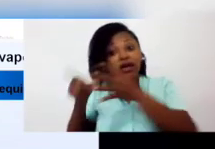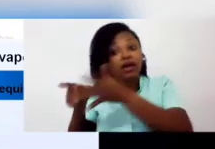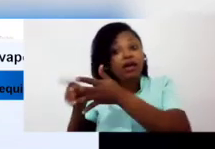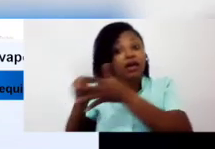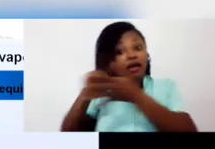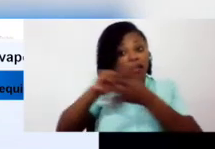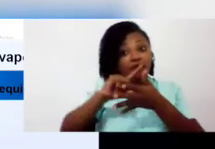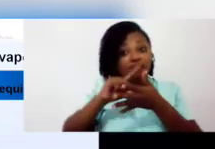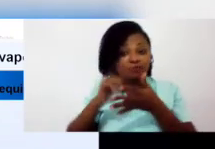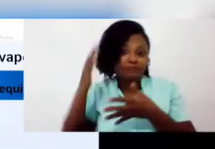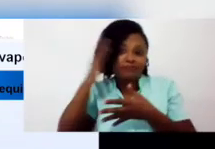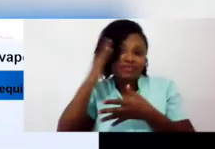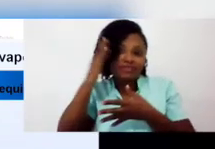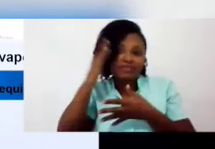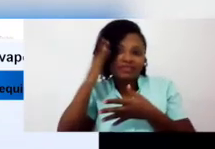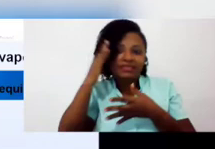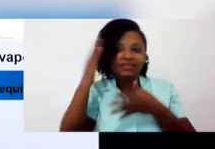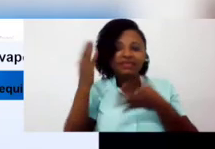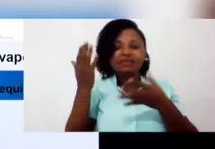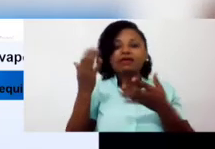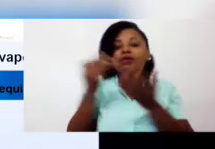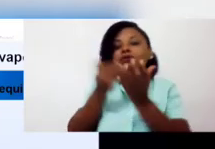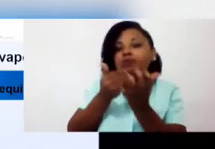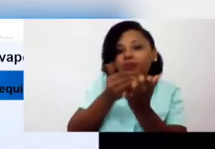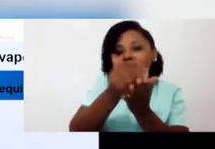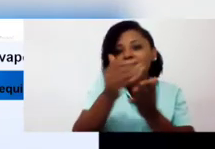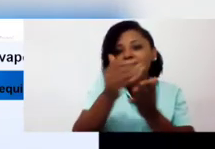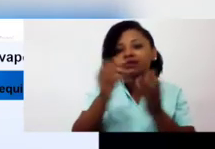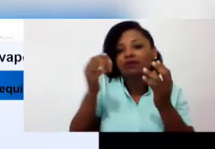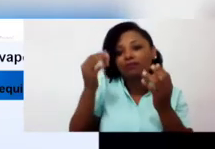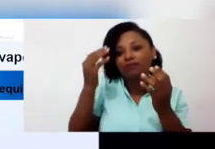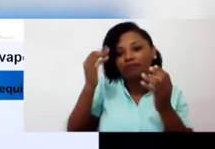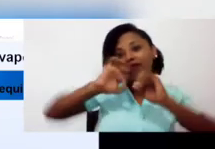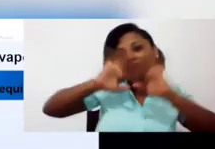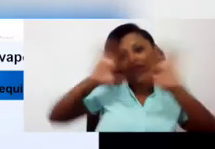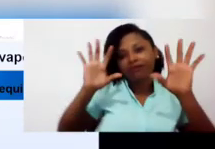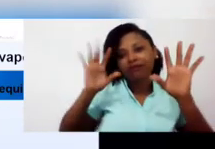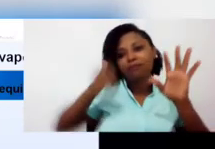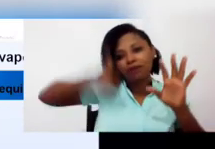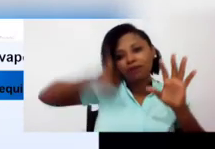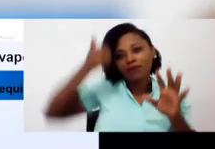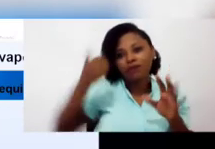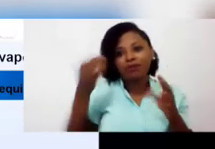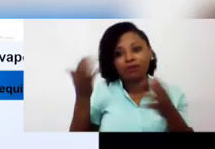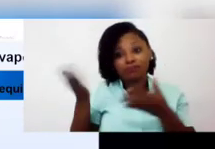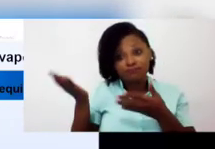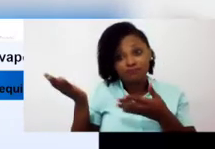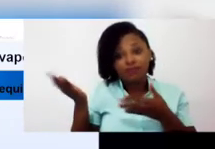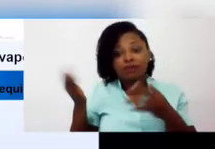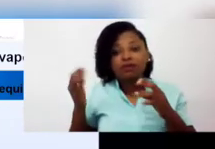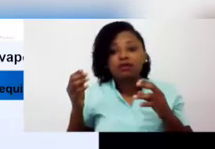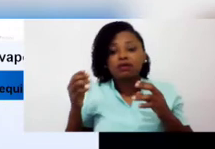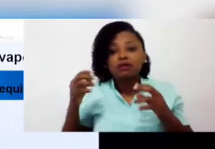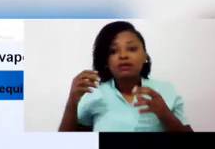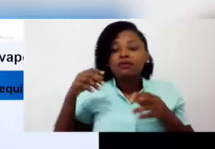né, uma lembrança aqui do que vem ser a pressão de vapor antes de começar a conceituar as propriedades coligativas.